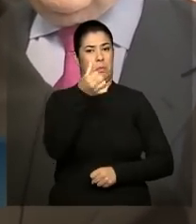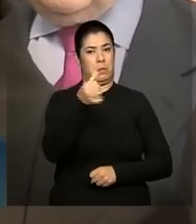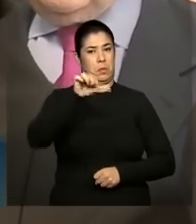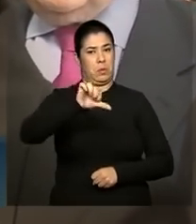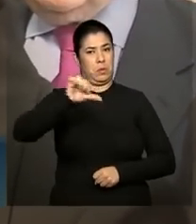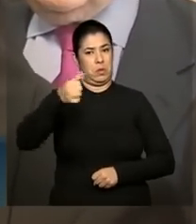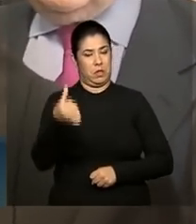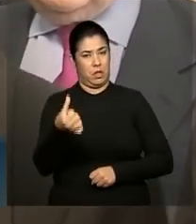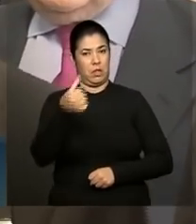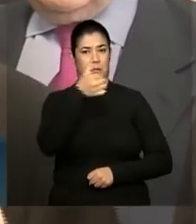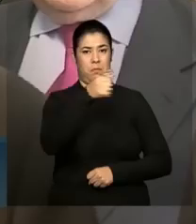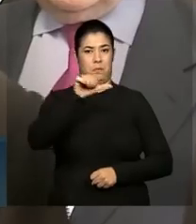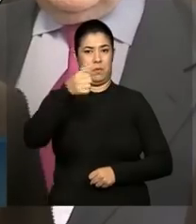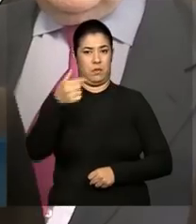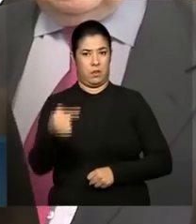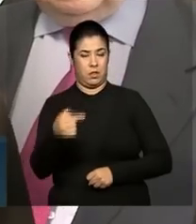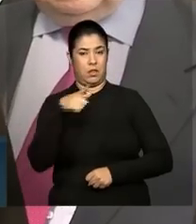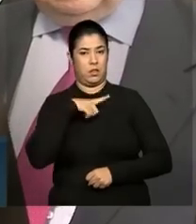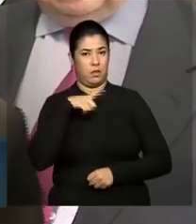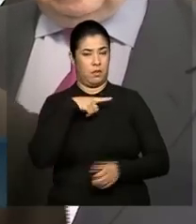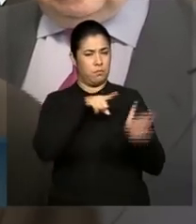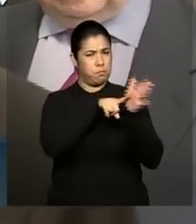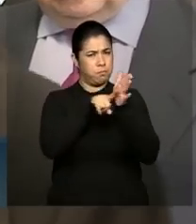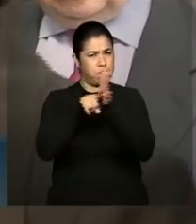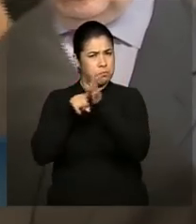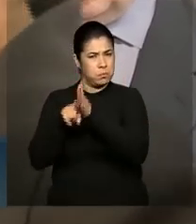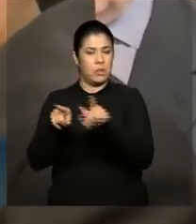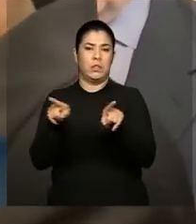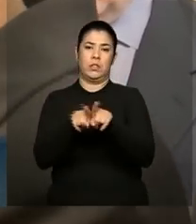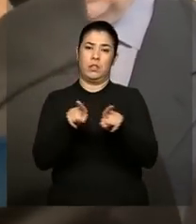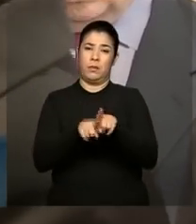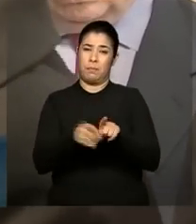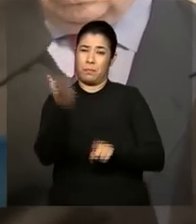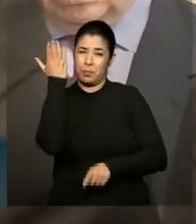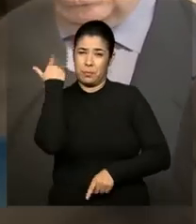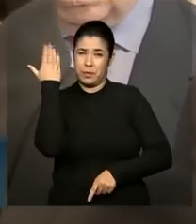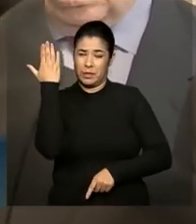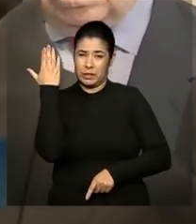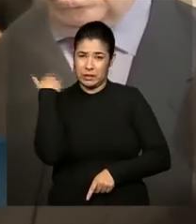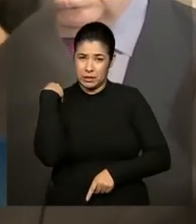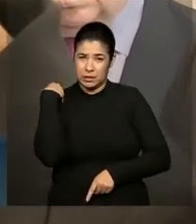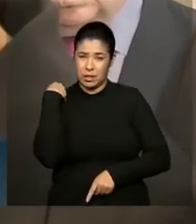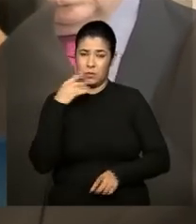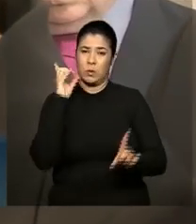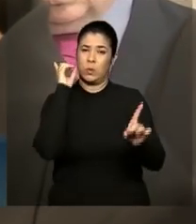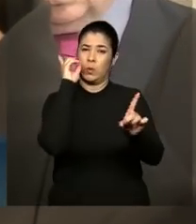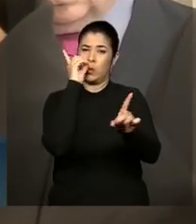97, tivessem investigado e tivessem, naquele momento, punido,